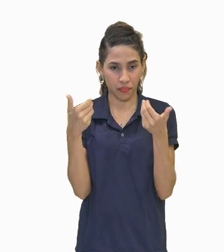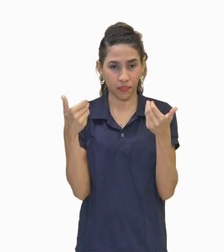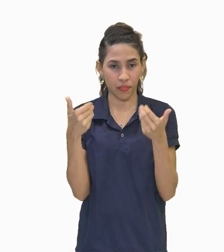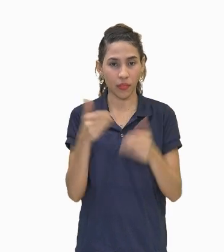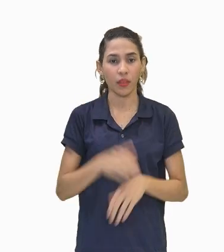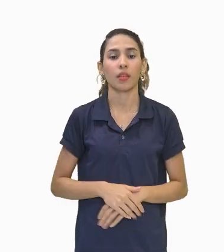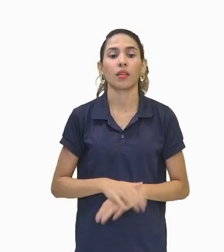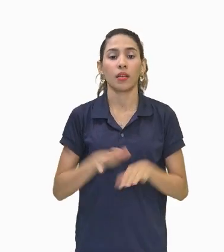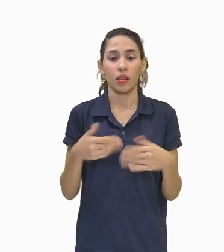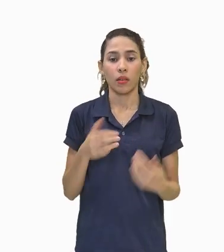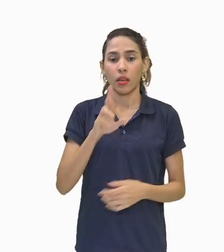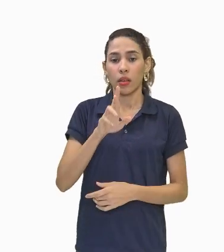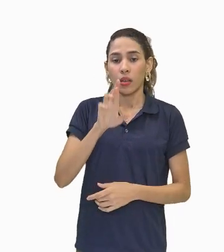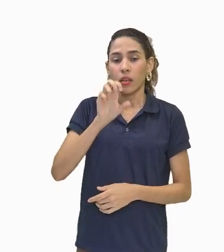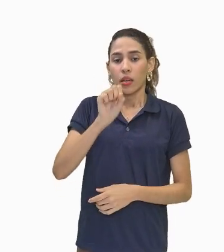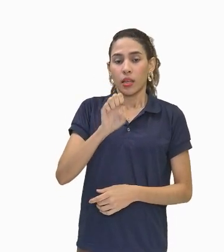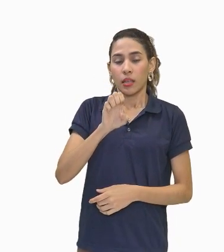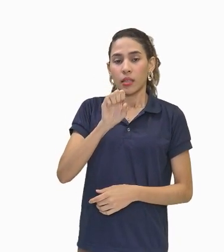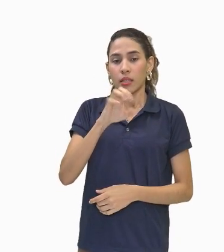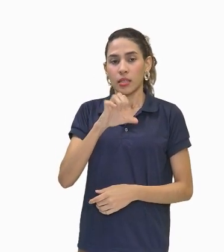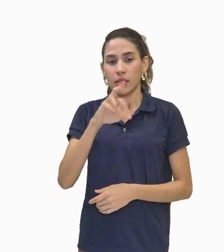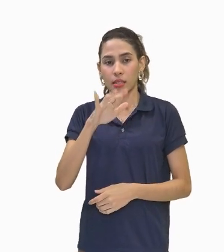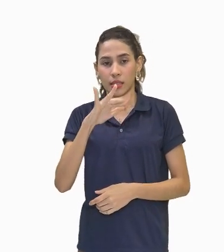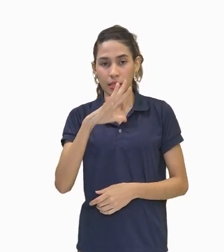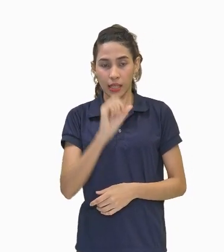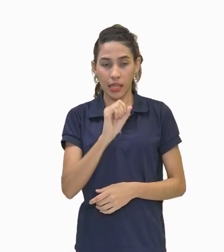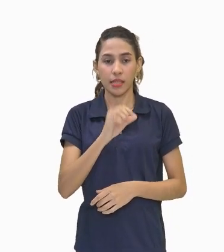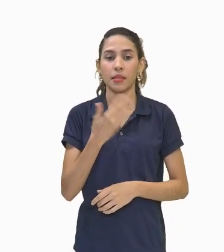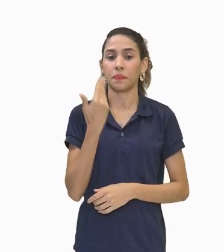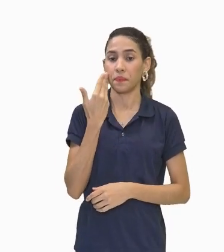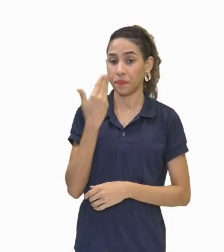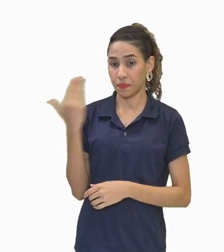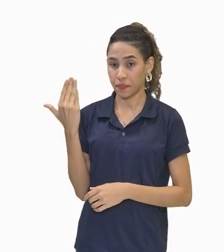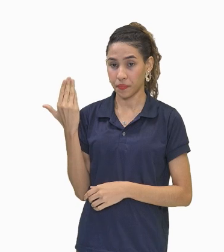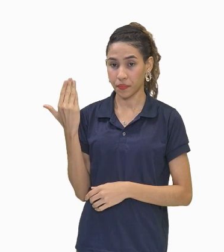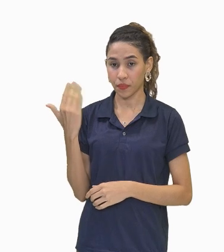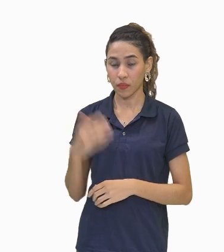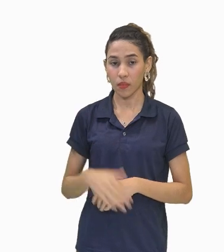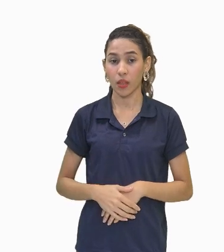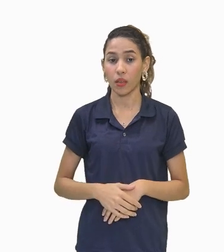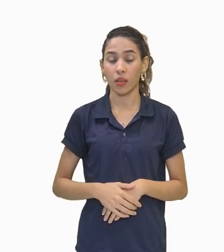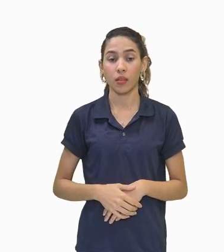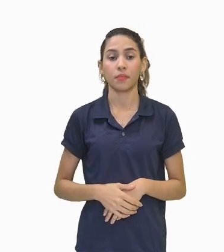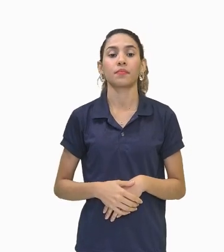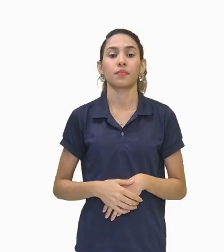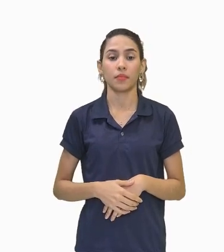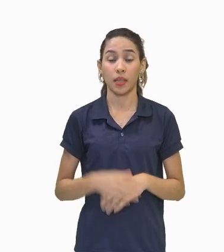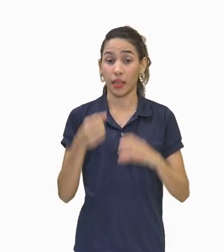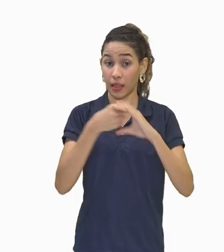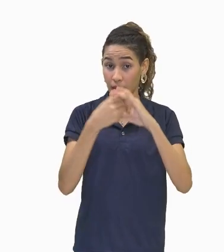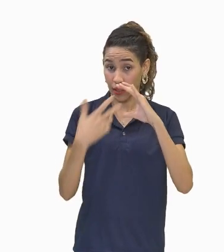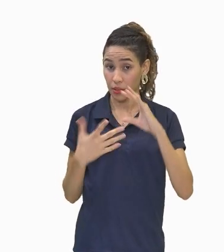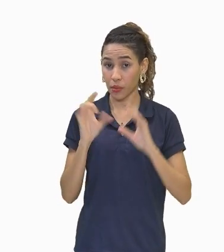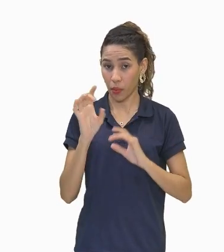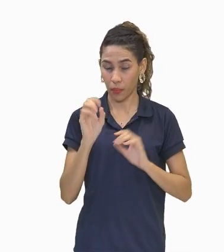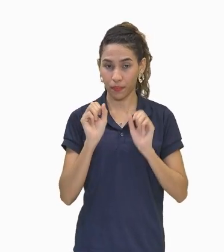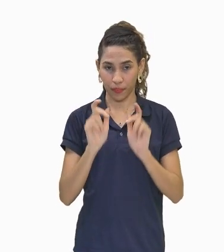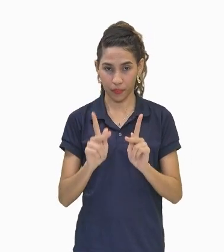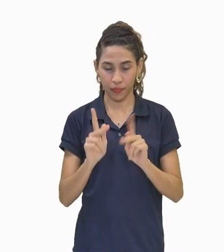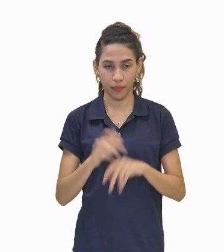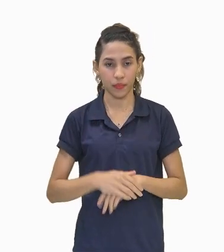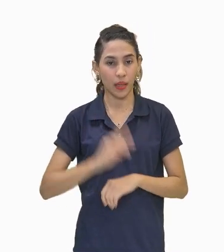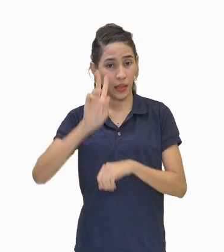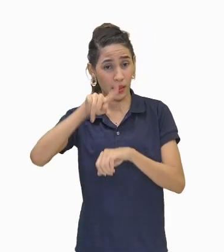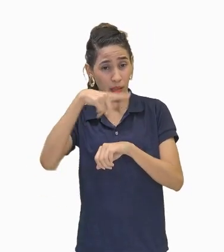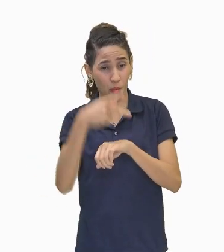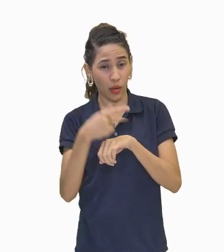estamos só falando as características. No momento que eu for fazer um cálculo, eu tenho que lembrar isso. Em um circuito